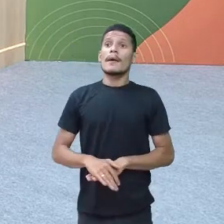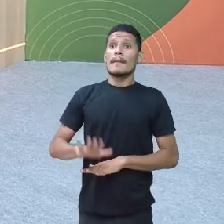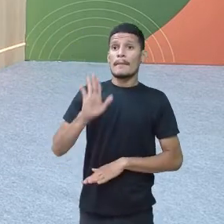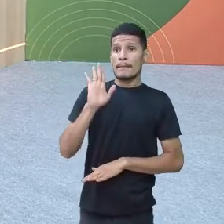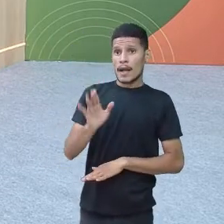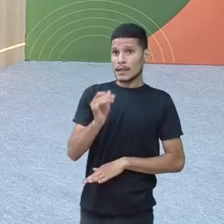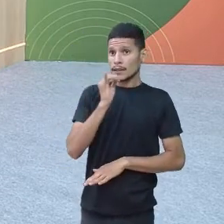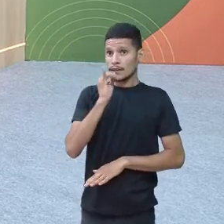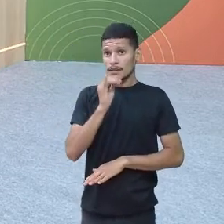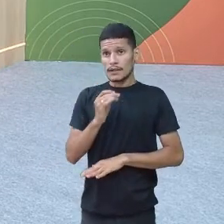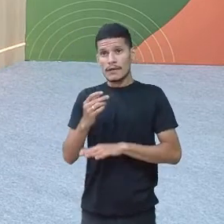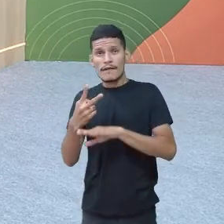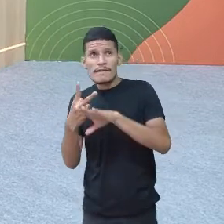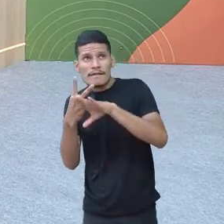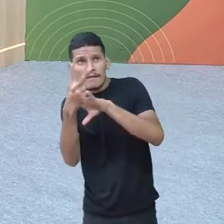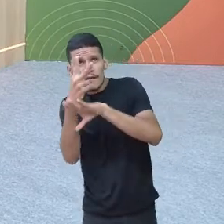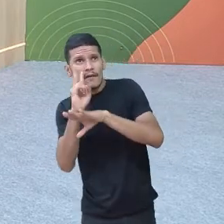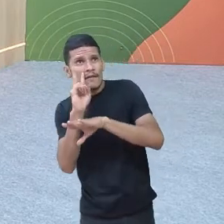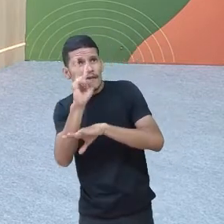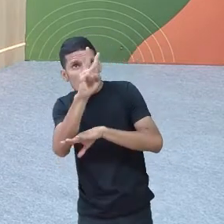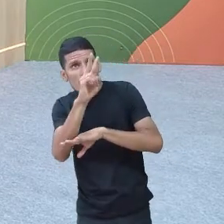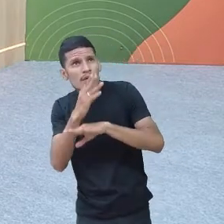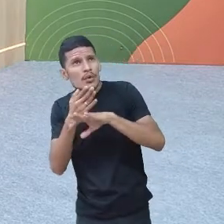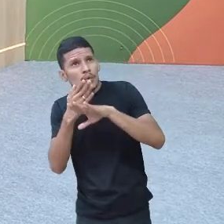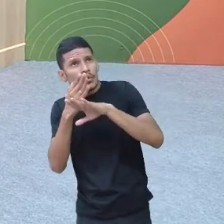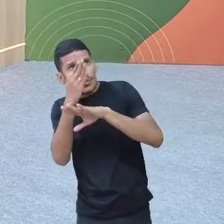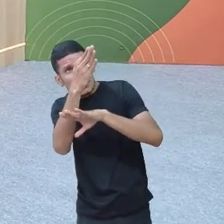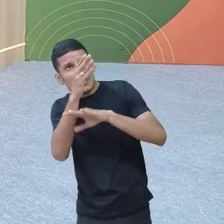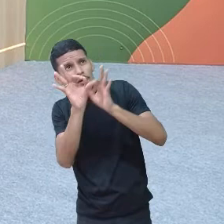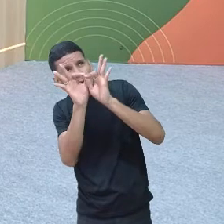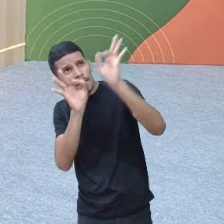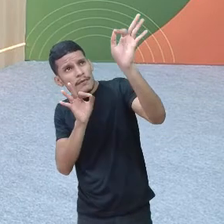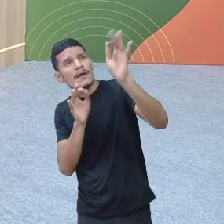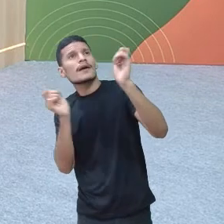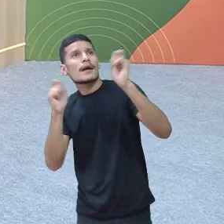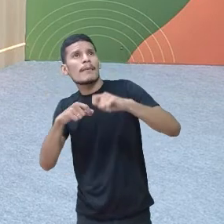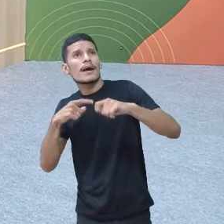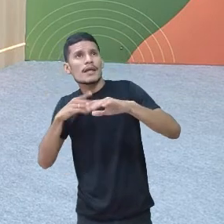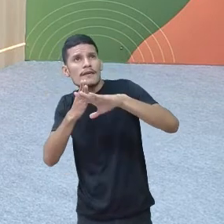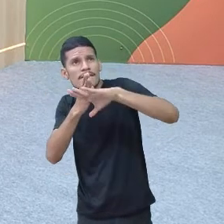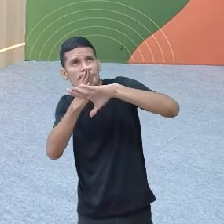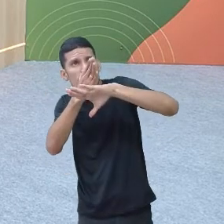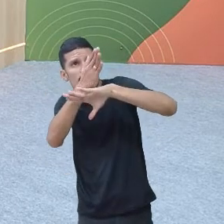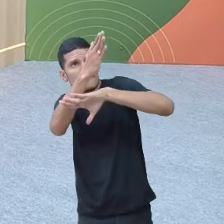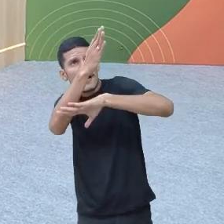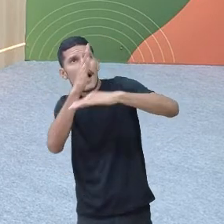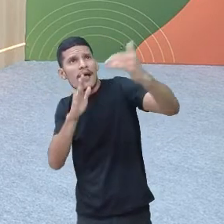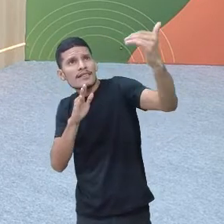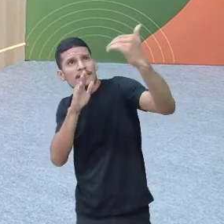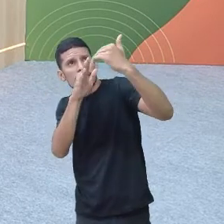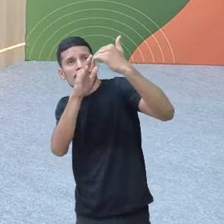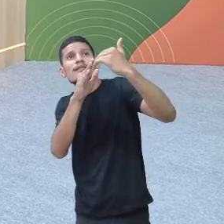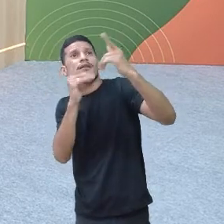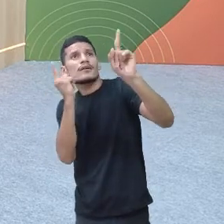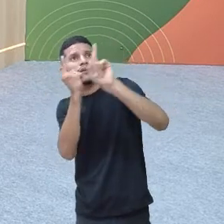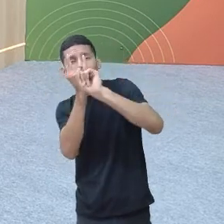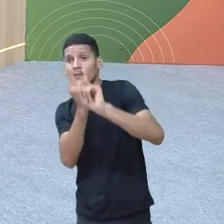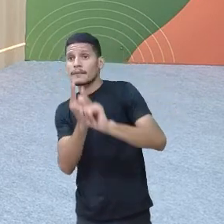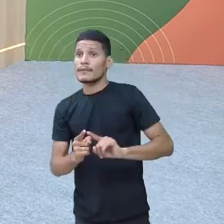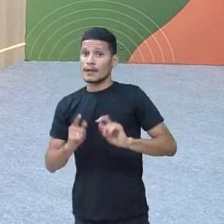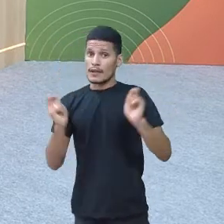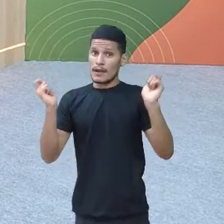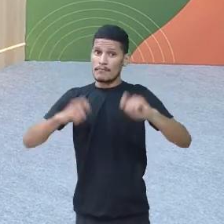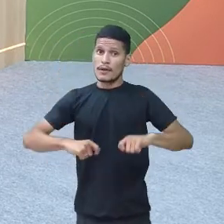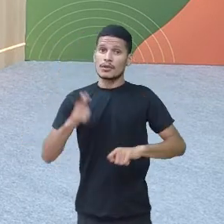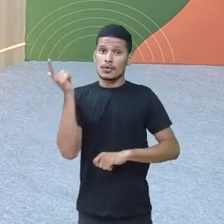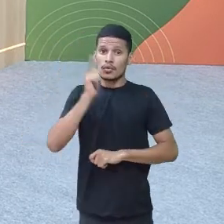apontam um telescópio em direção à luz emitida pela estrela e traçam uma reta imaginária entre ela e a Terra. Assim, podem